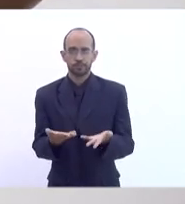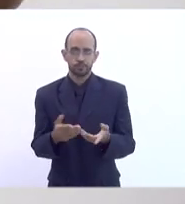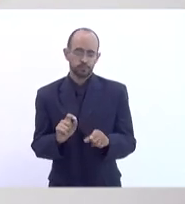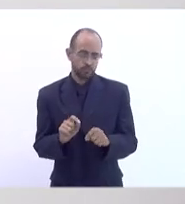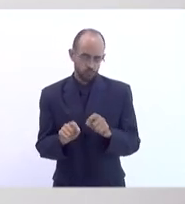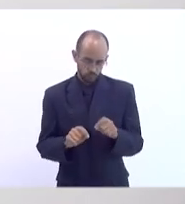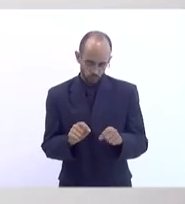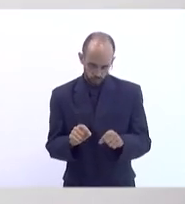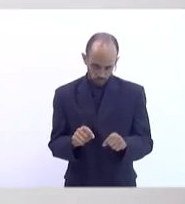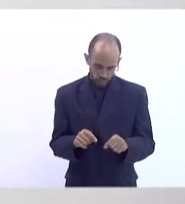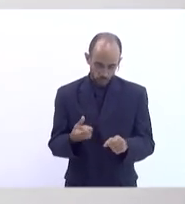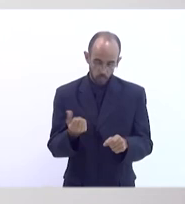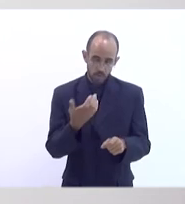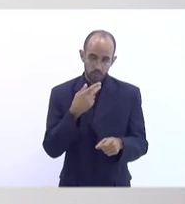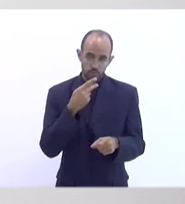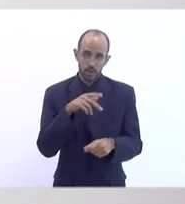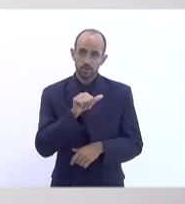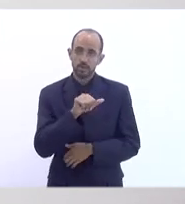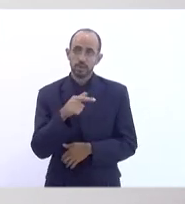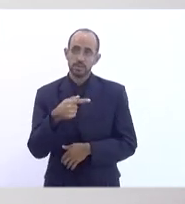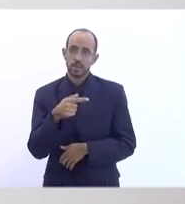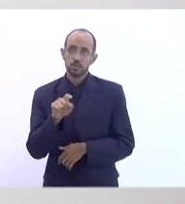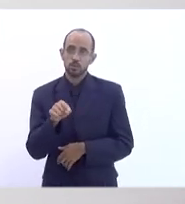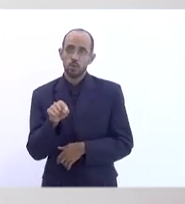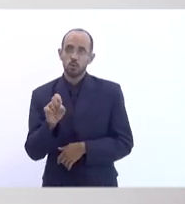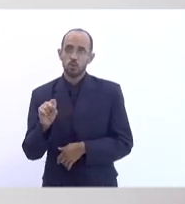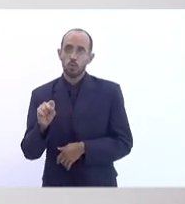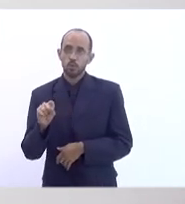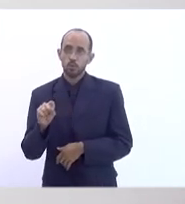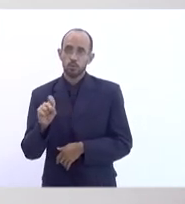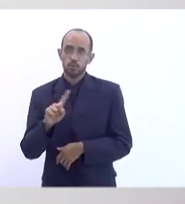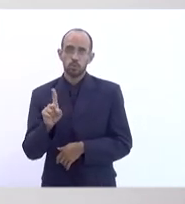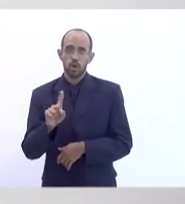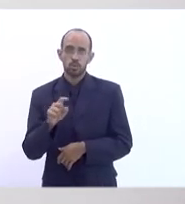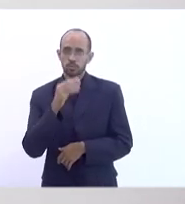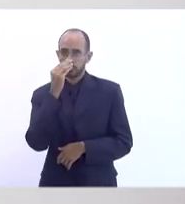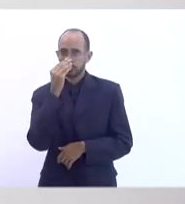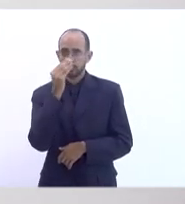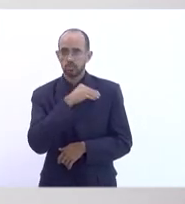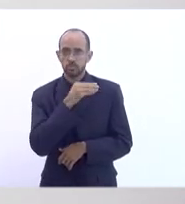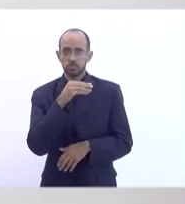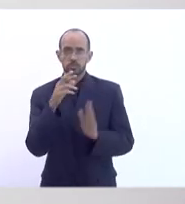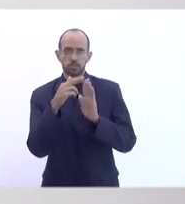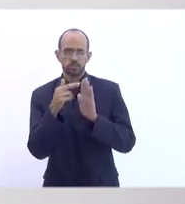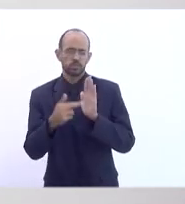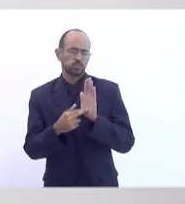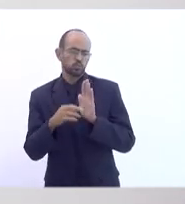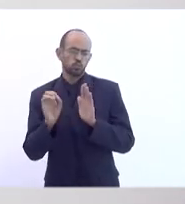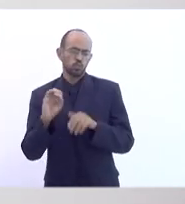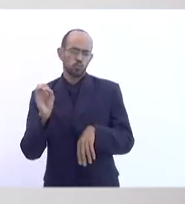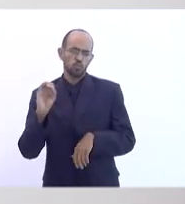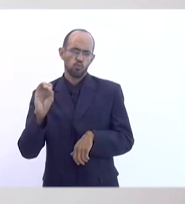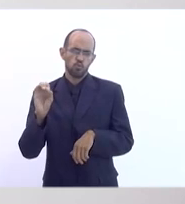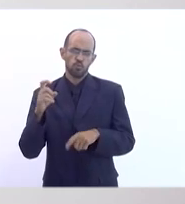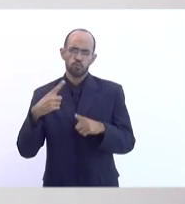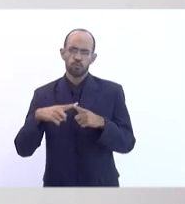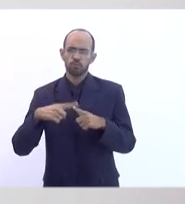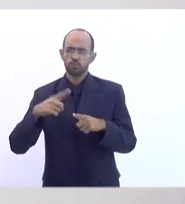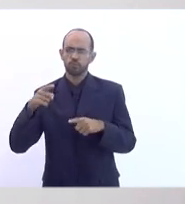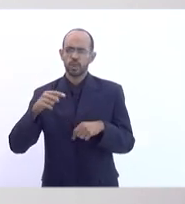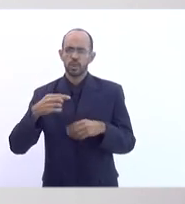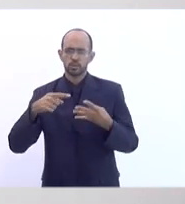se fala no 17.8 a gente não infringi Norma nenhuma no edital porque